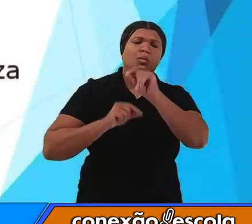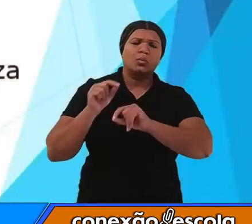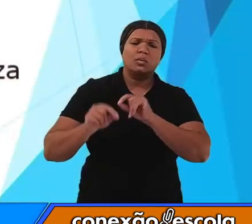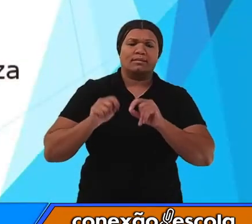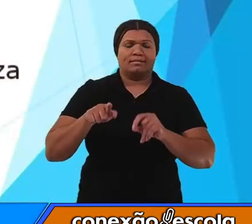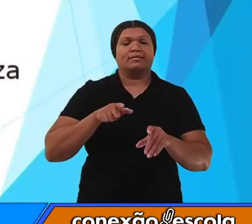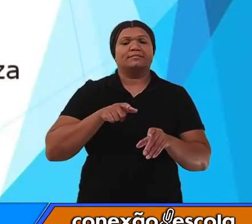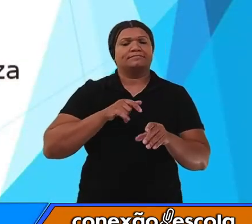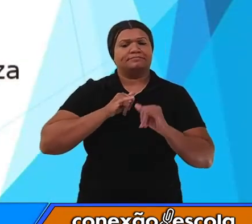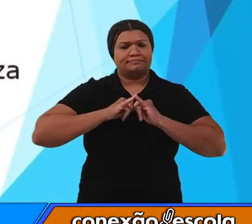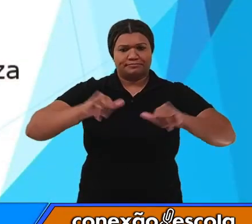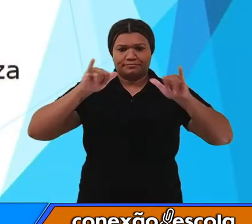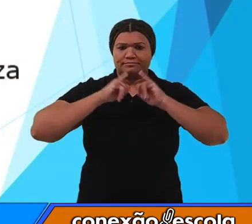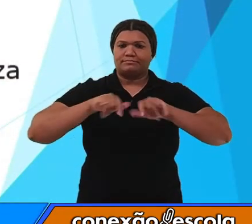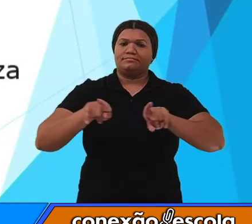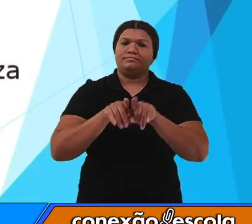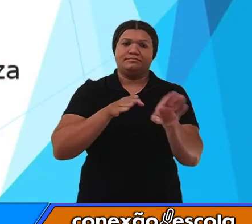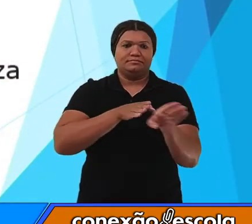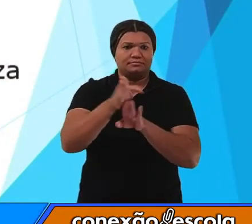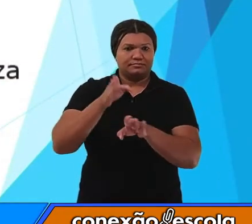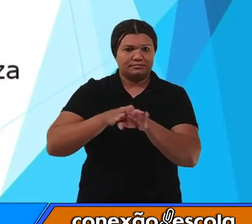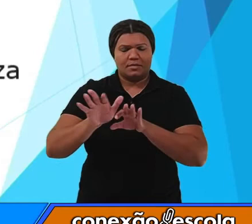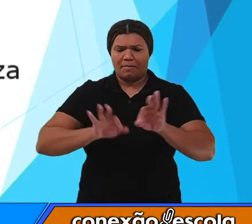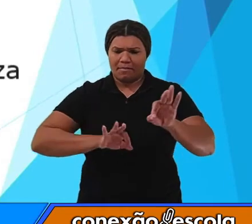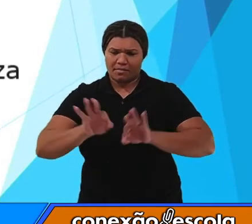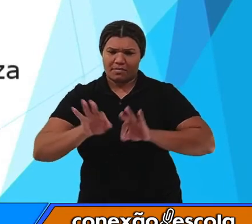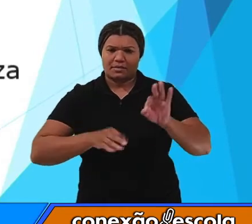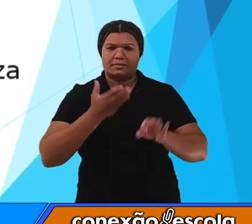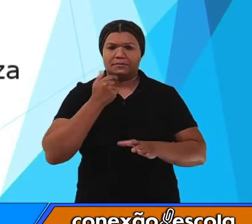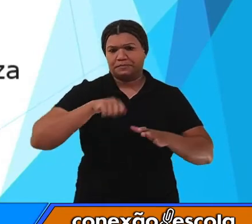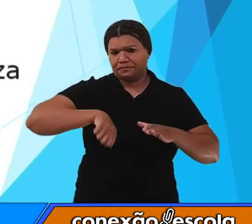e orientar ou preparar um alimento.